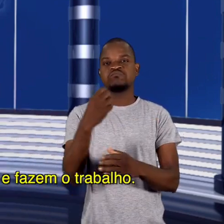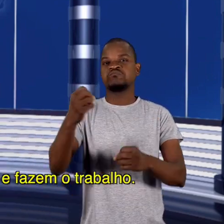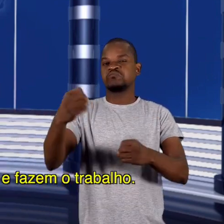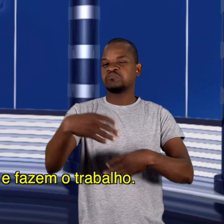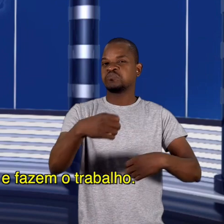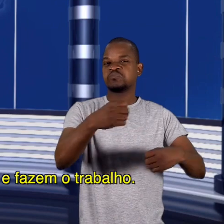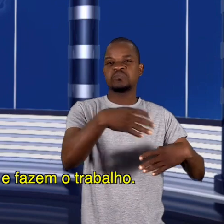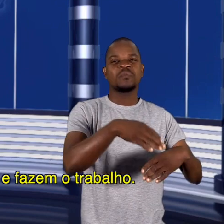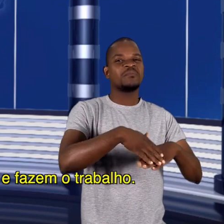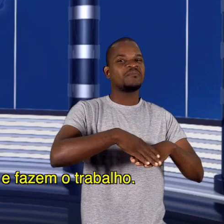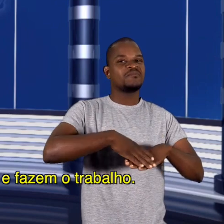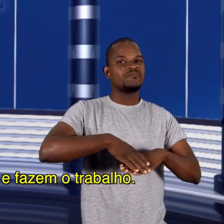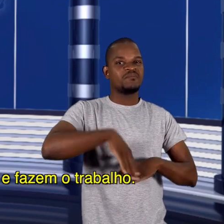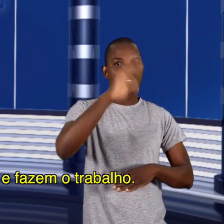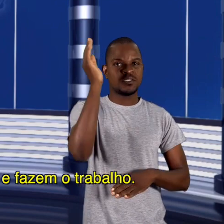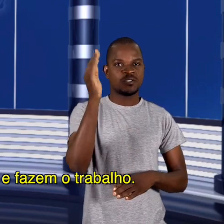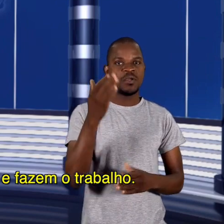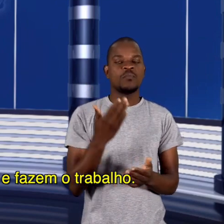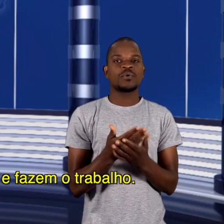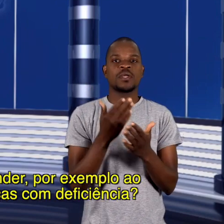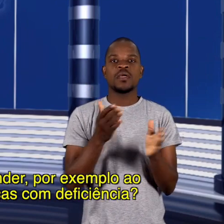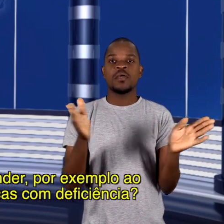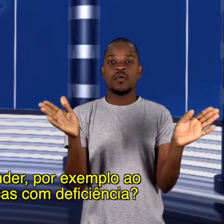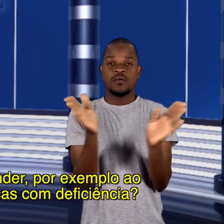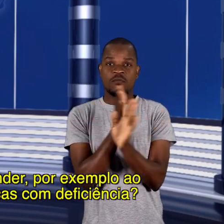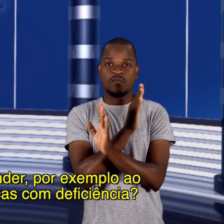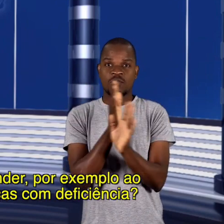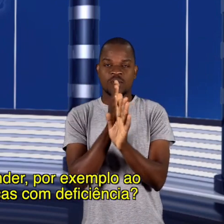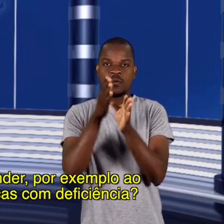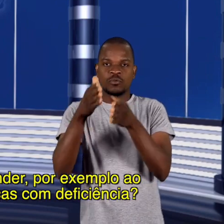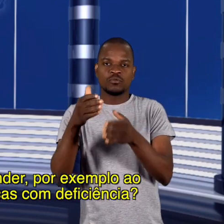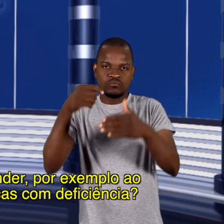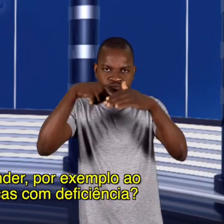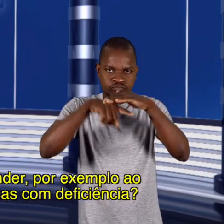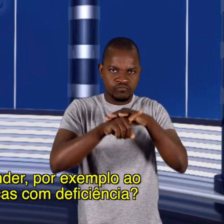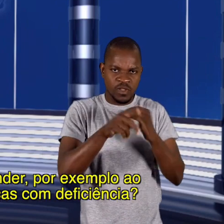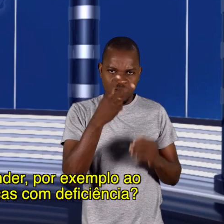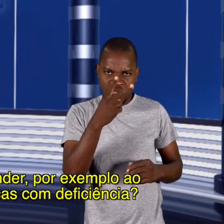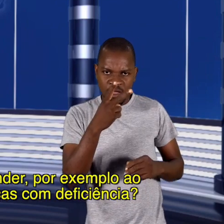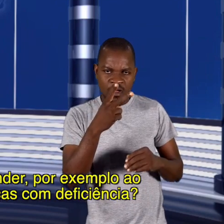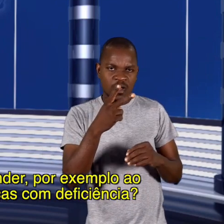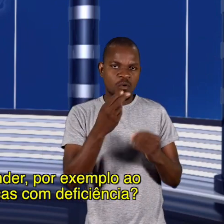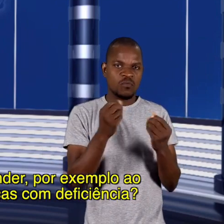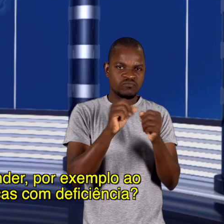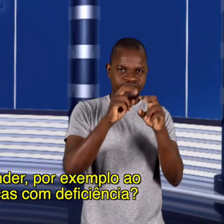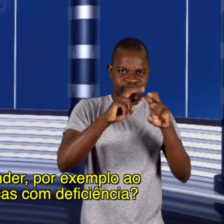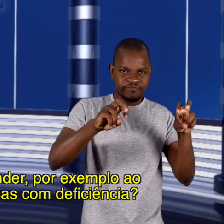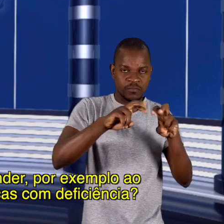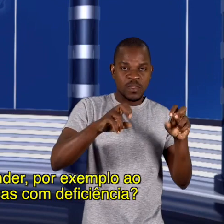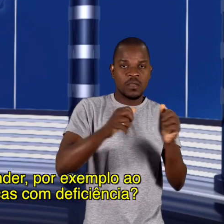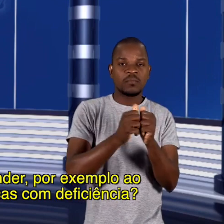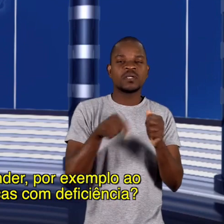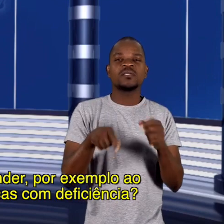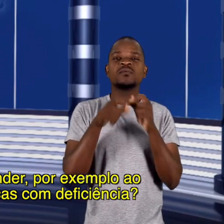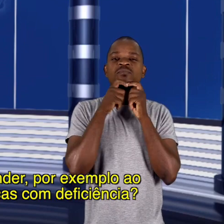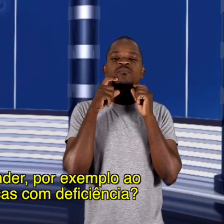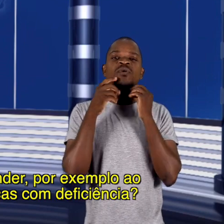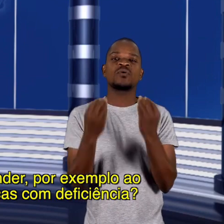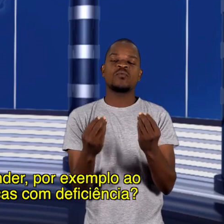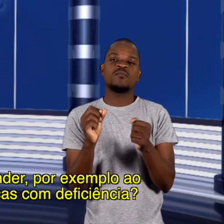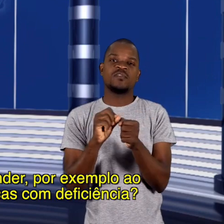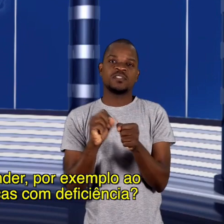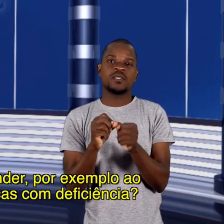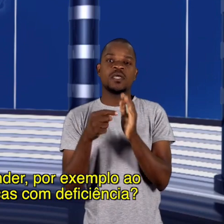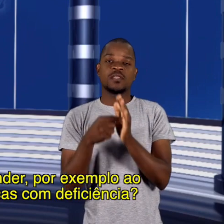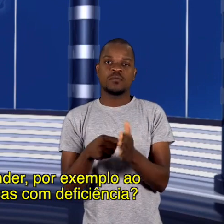pessoas de fora que vão para lá, fazem o trabalho e vêm. Então, qual é o plano que nós temos, por exemplo, para responder ao orfanato da Matola onde tem as